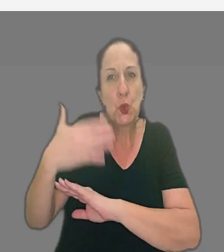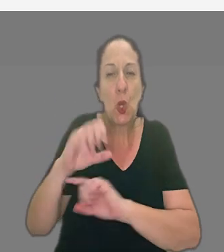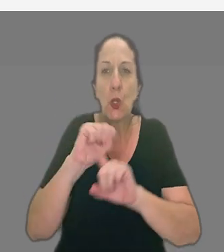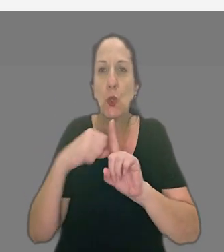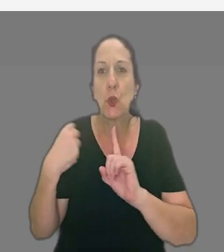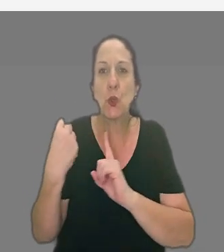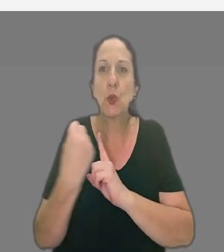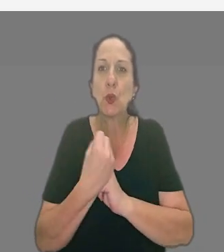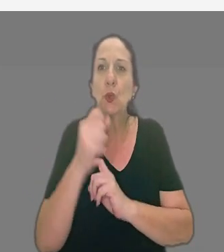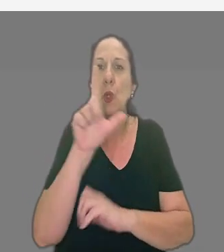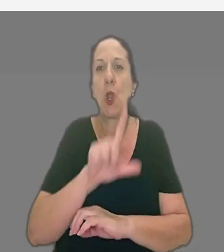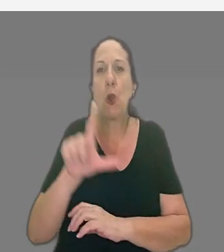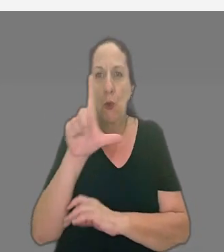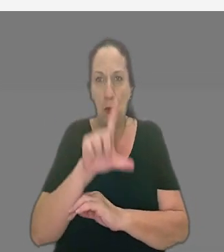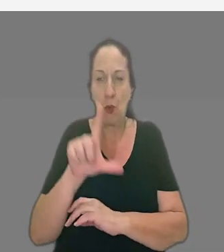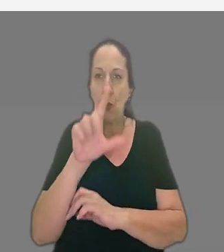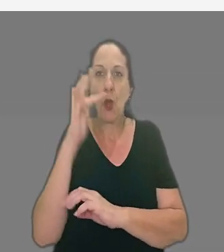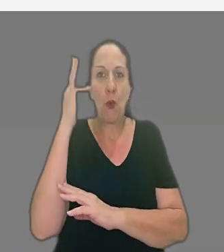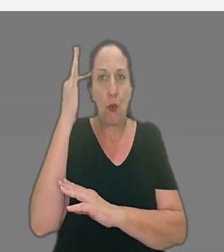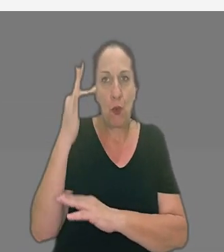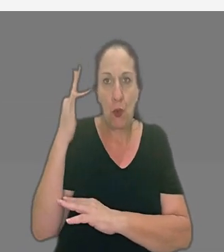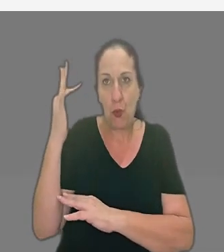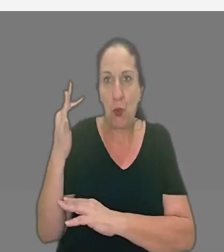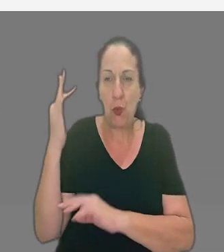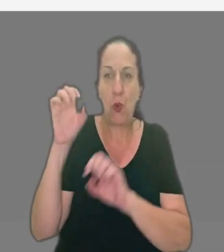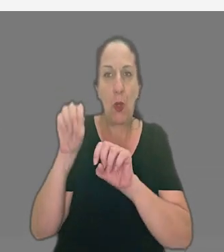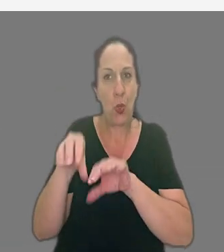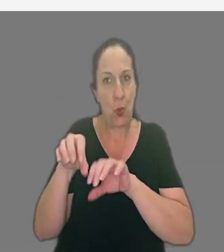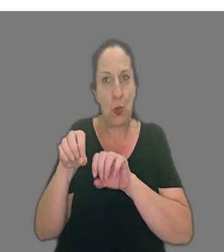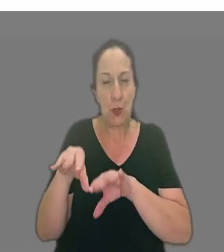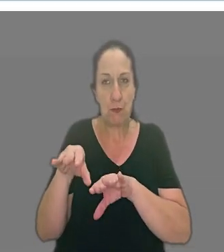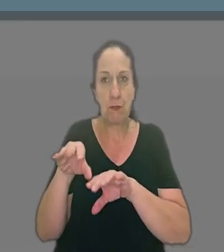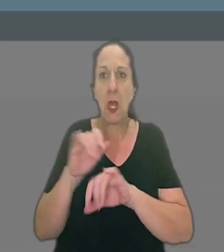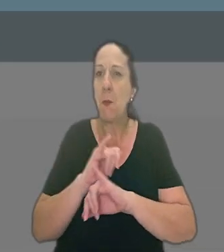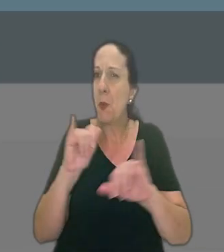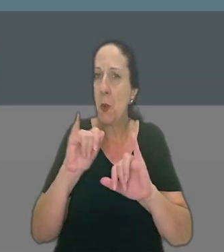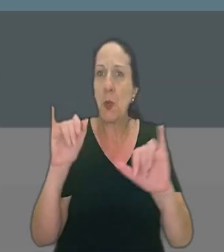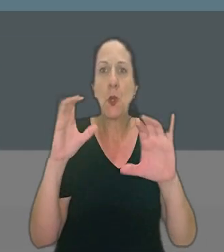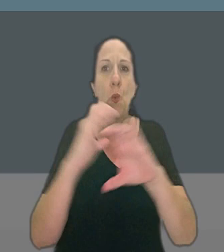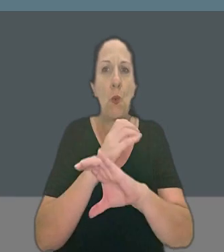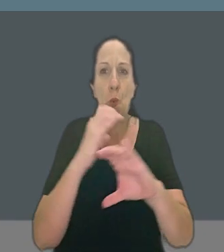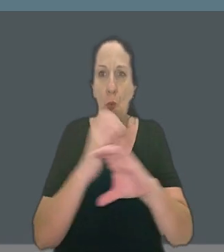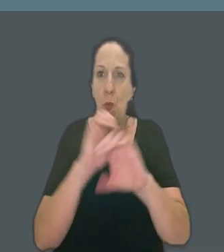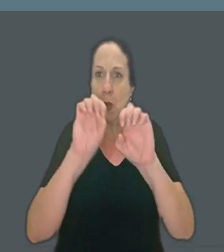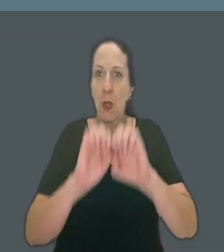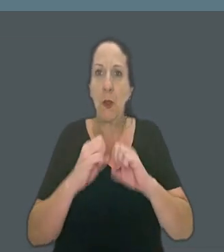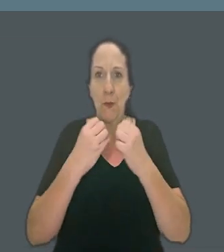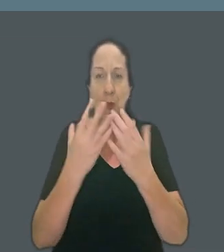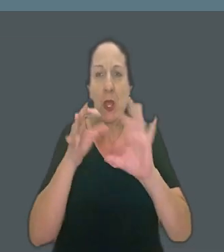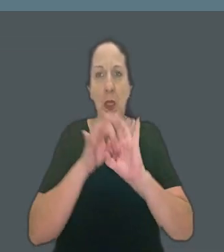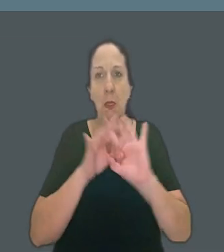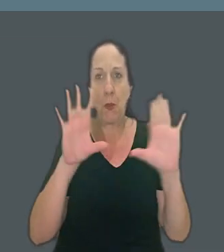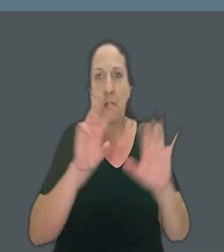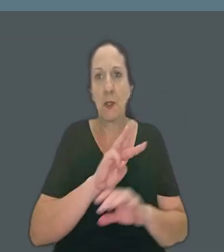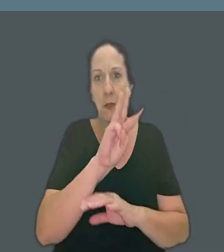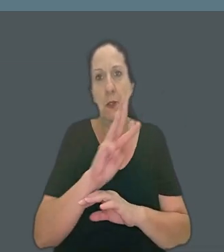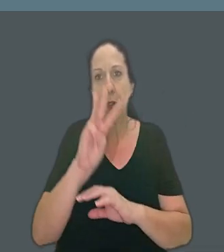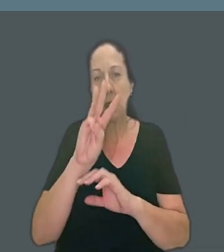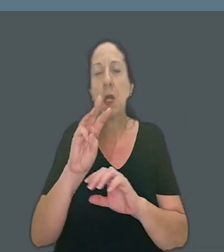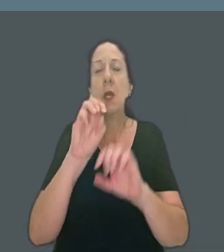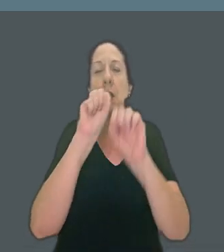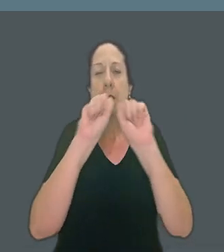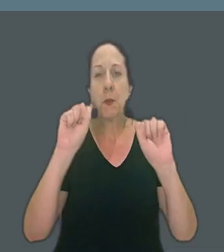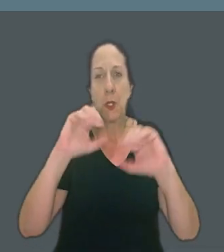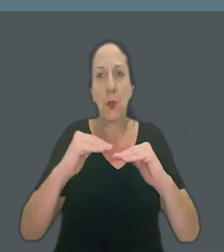História, Sociologia, Literatura, Filosofia e Educação. A programação completa do evento está disponível no site do